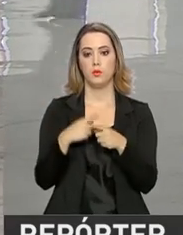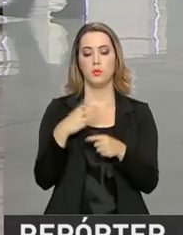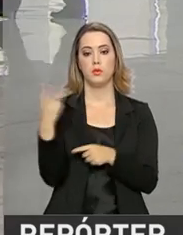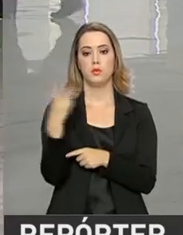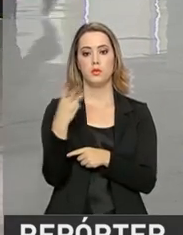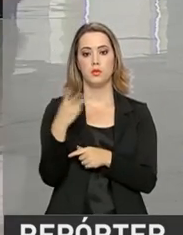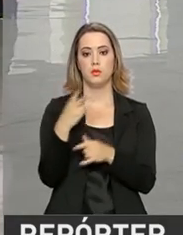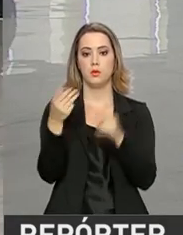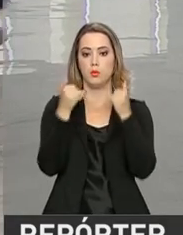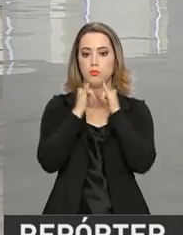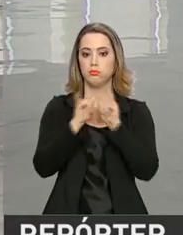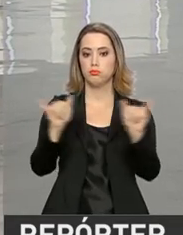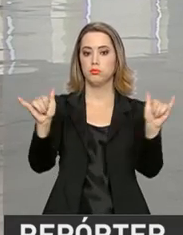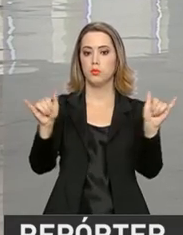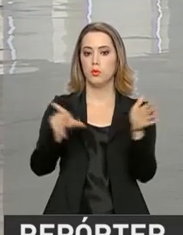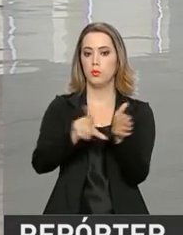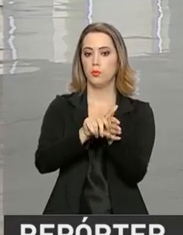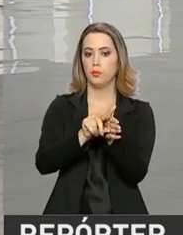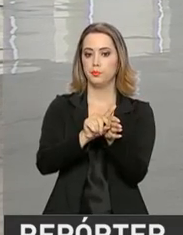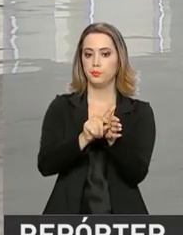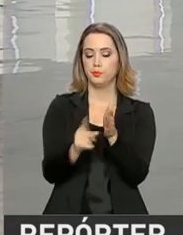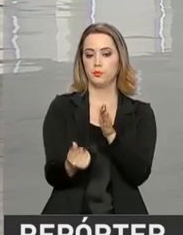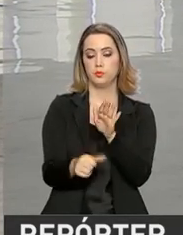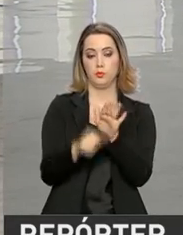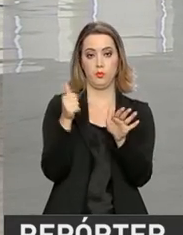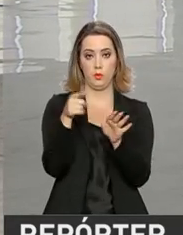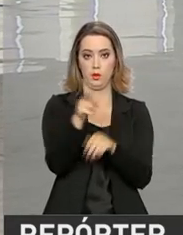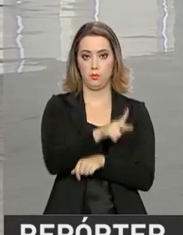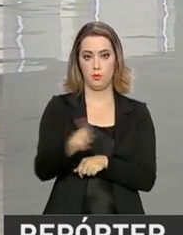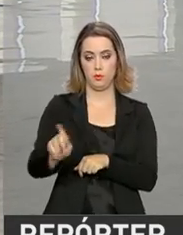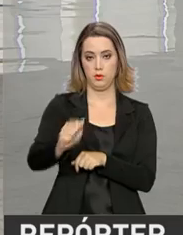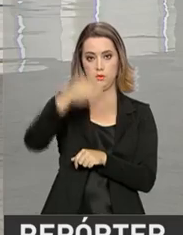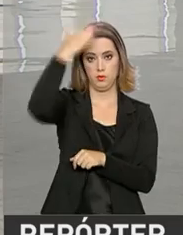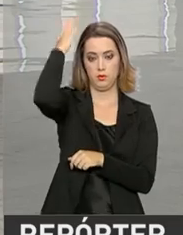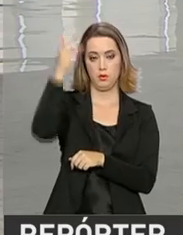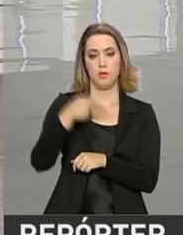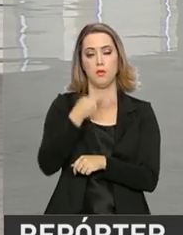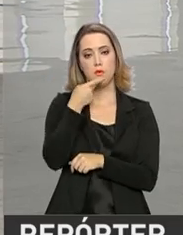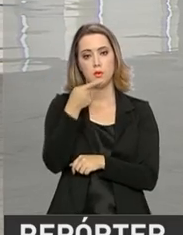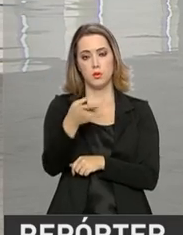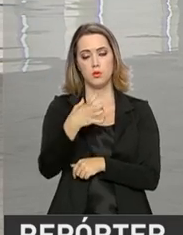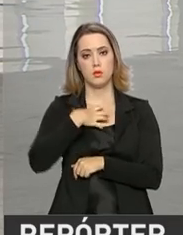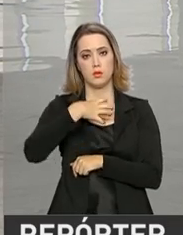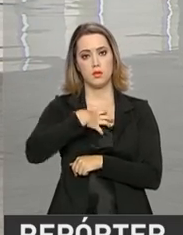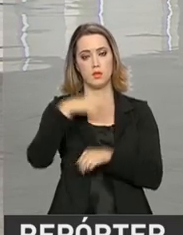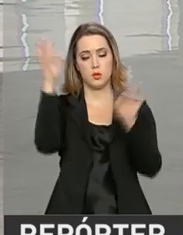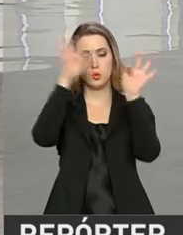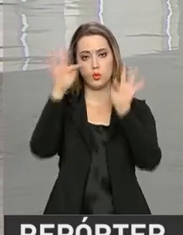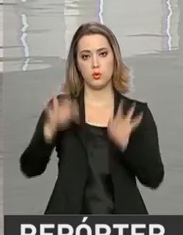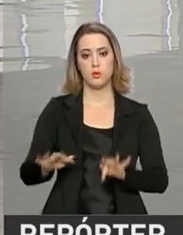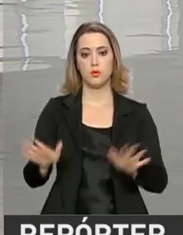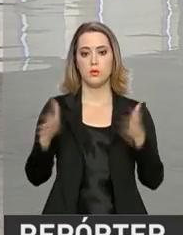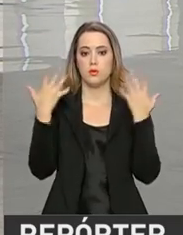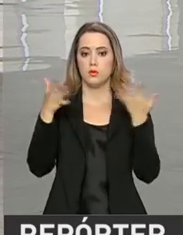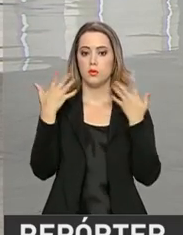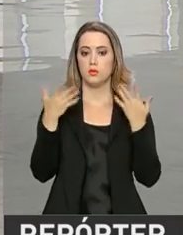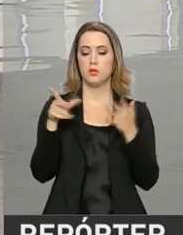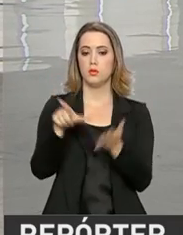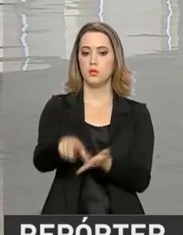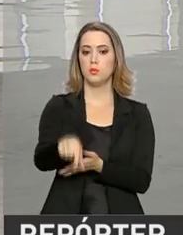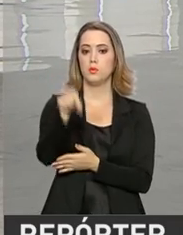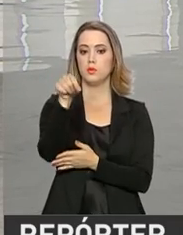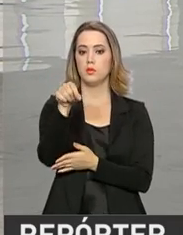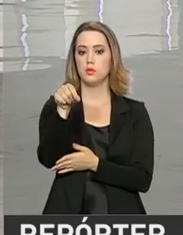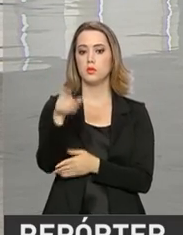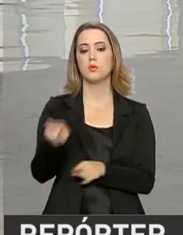sociais nesta sexta-feira na primeira postagem o presidente diz que se sentia feliz alegre pela escolha depois